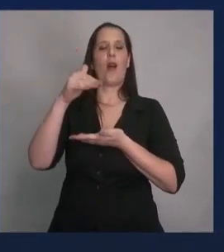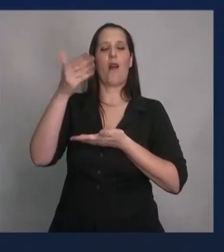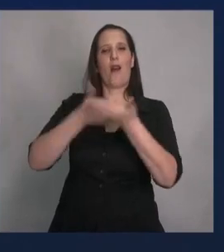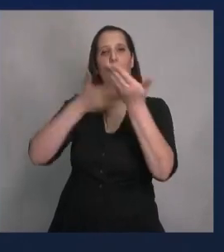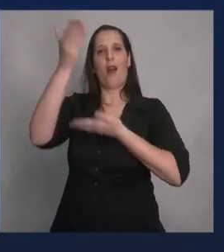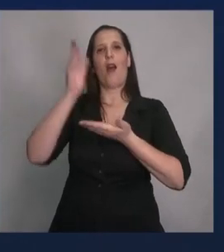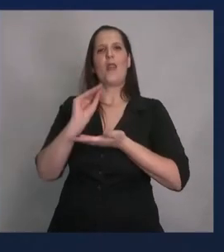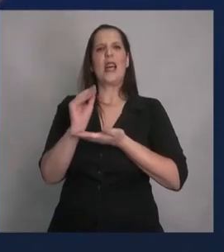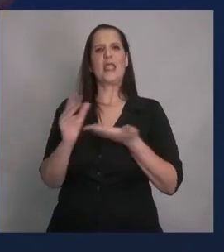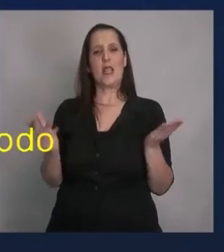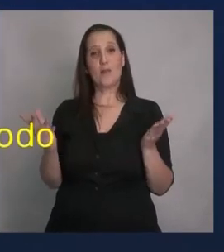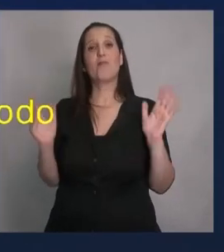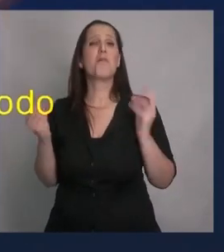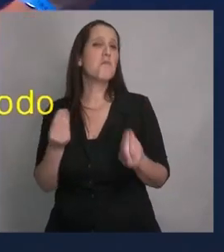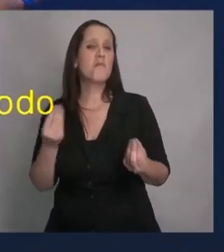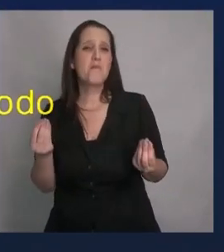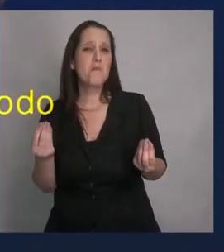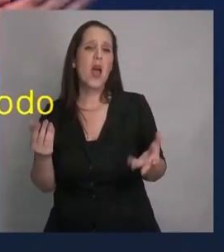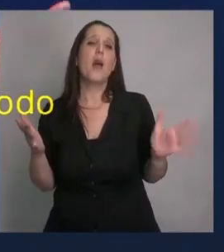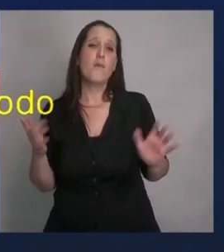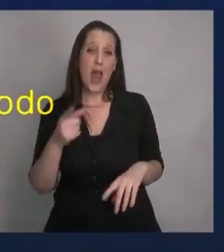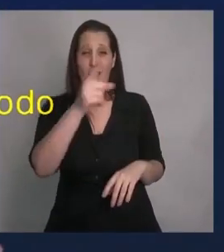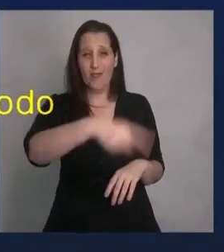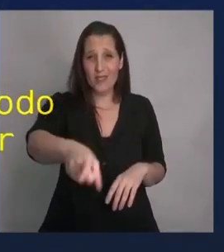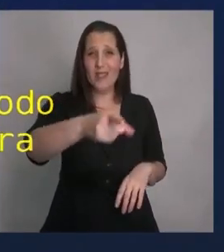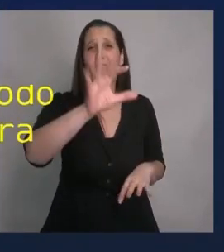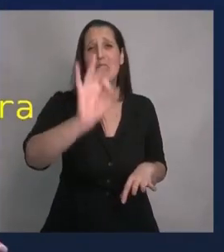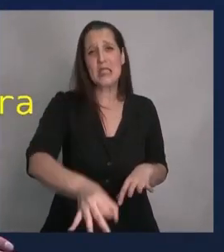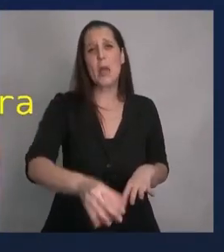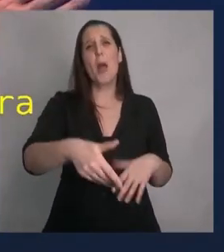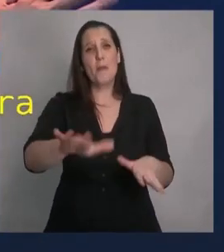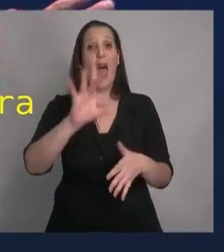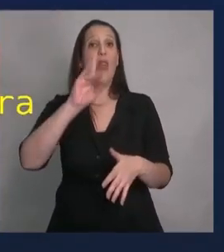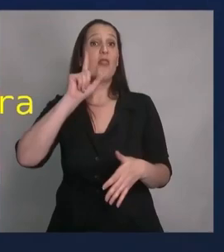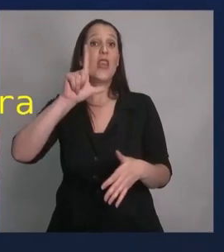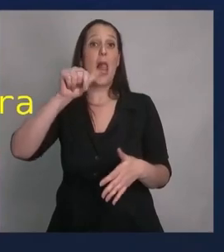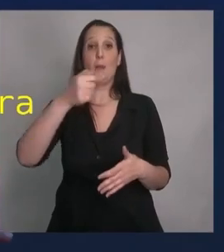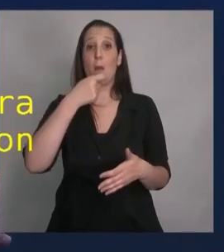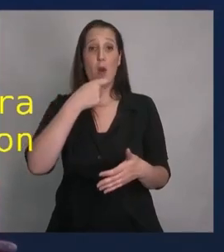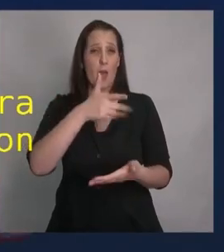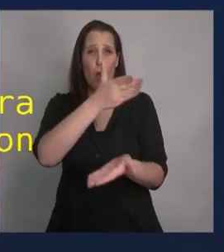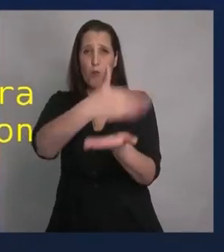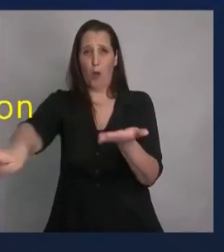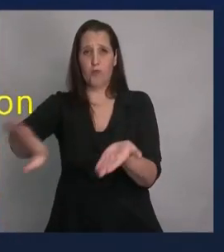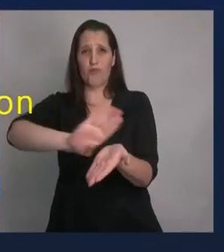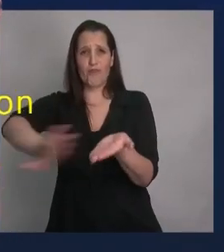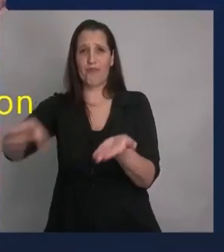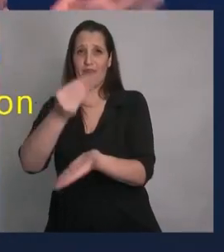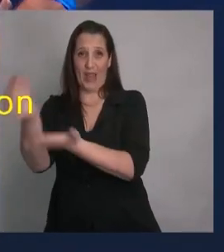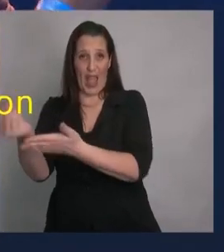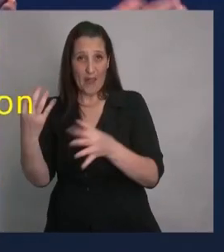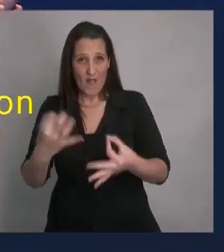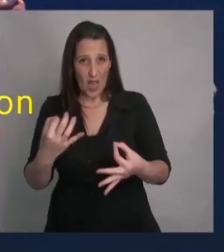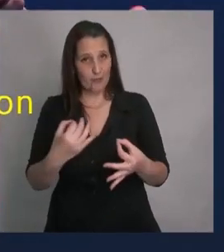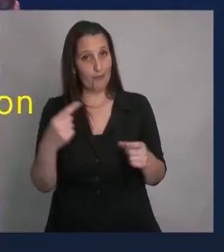vocês que mesmo com o afastamento da Dilma ilegal, mesmo com a prisão